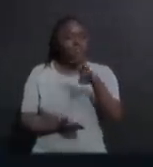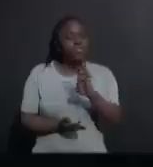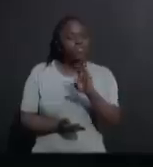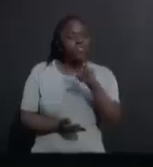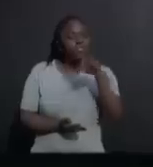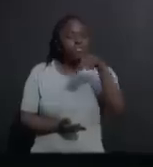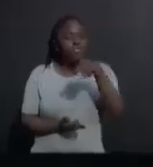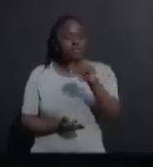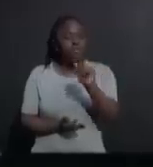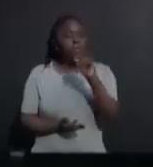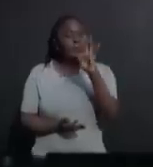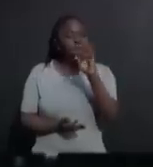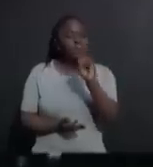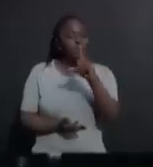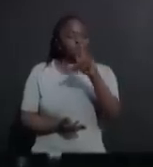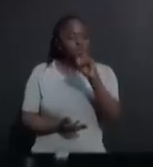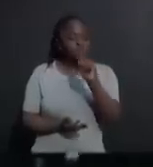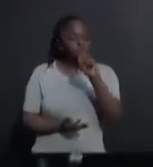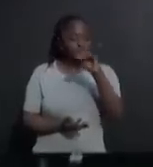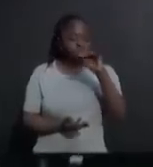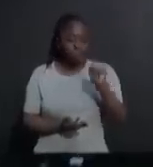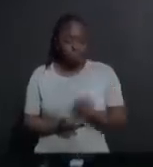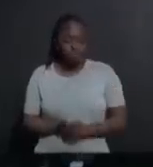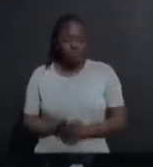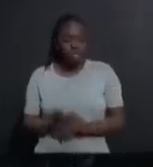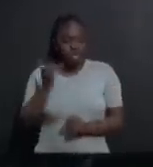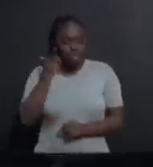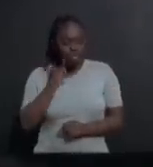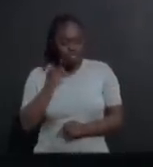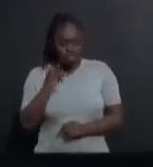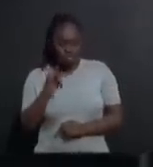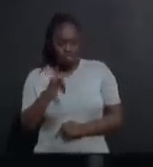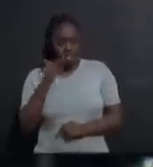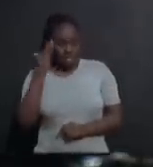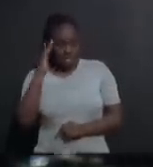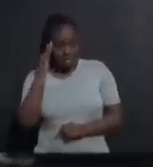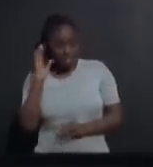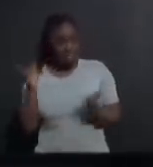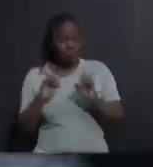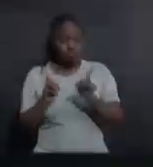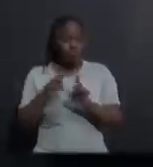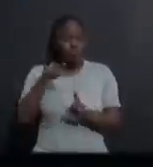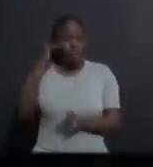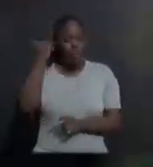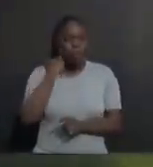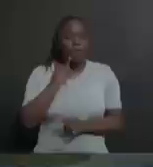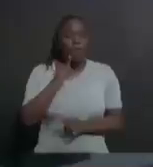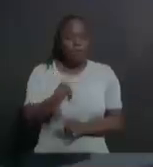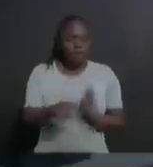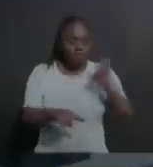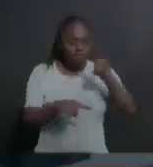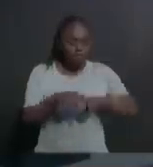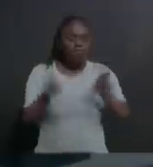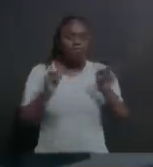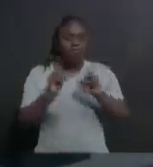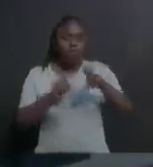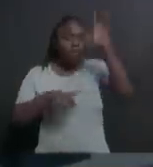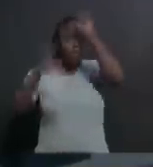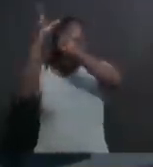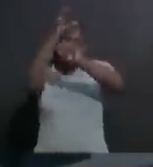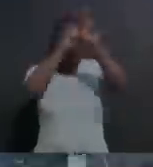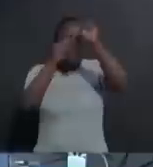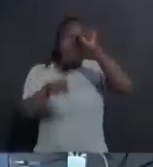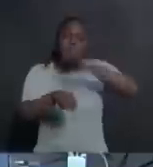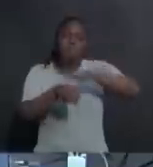entendeu, você é um profeta boiadeiro. Profeta de fim de semana. Que não sentou para aprender. Mas eu